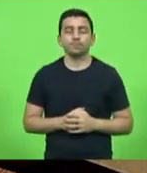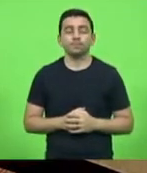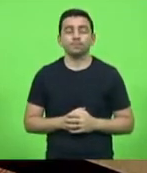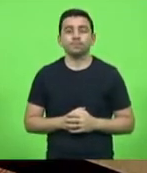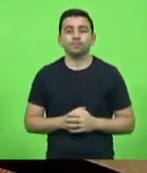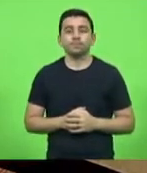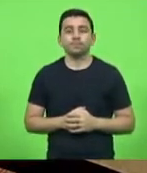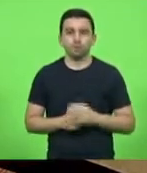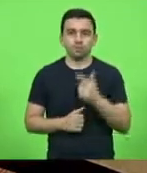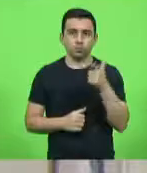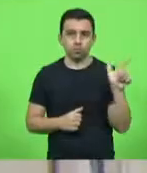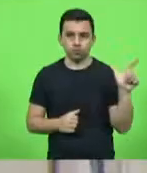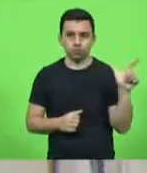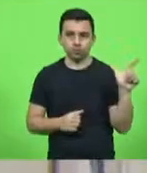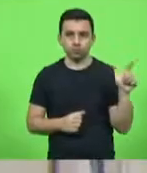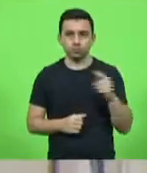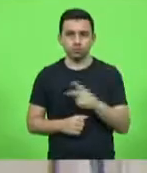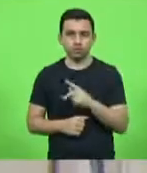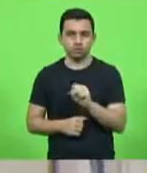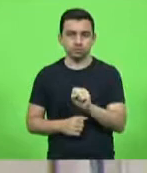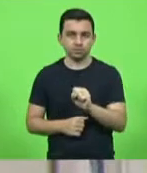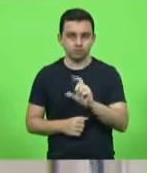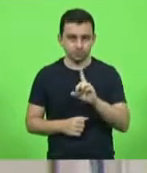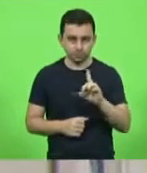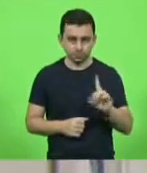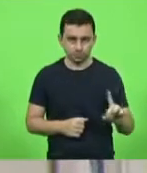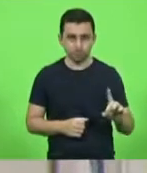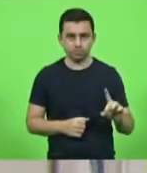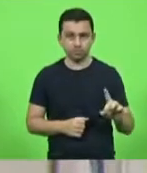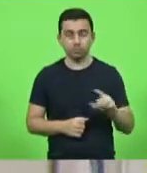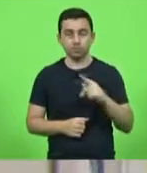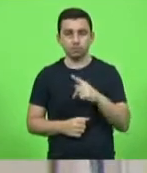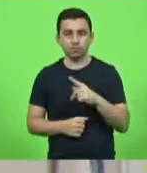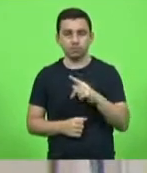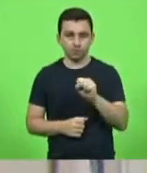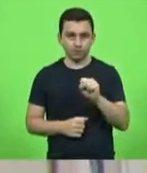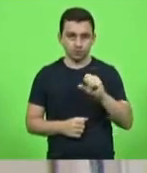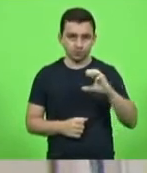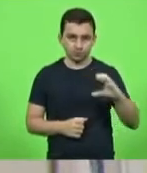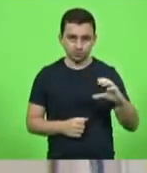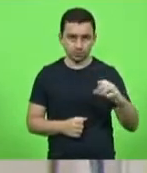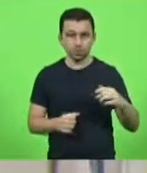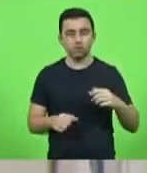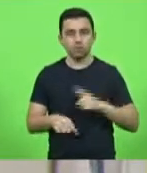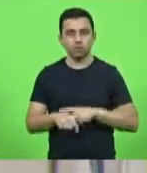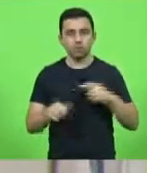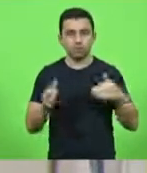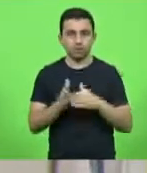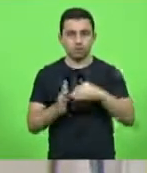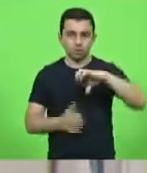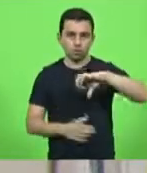e na sequência bloco PSD PSC por 9 minutos